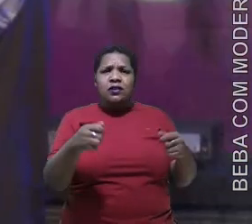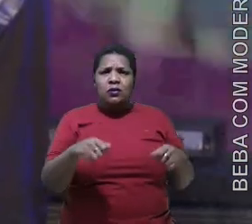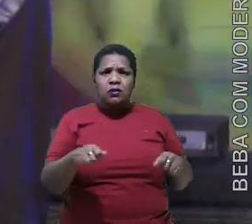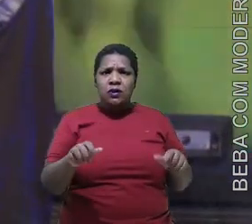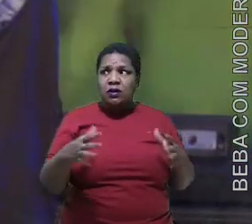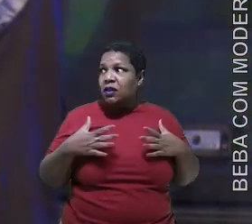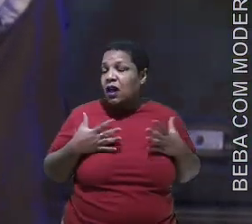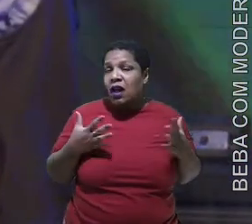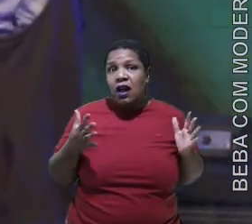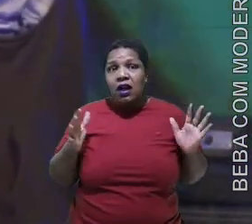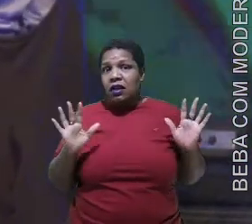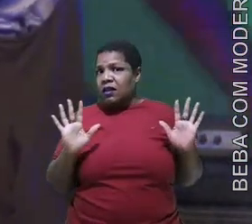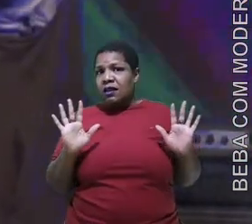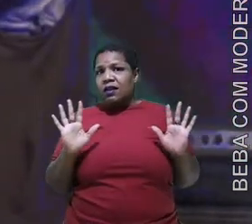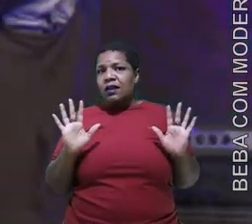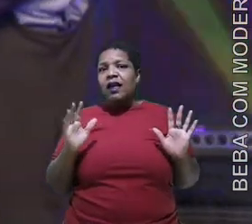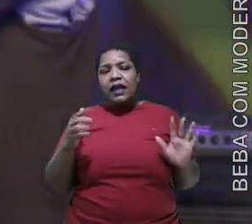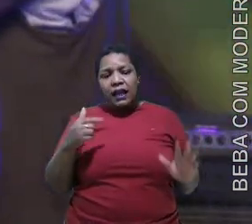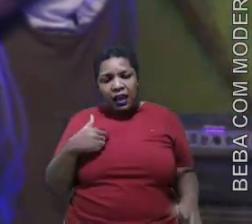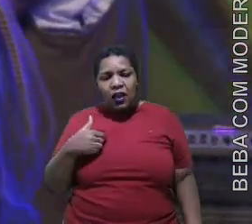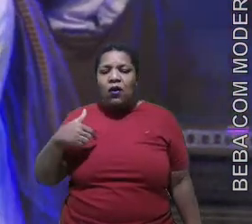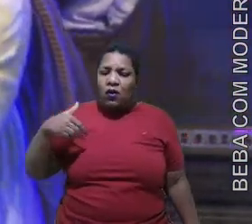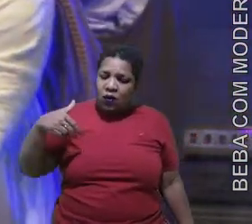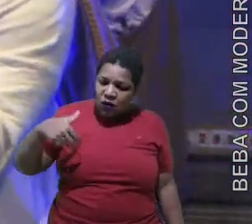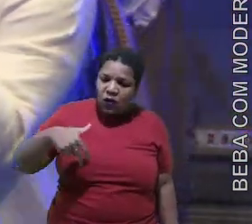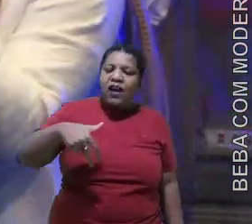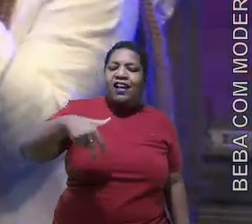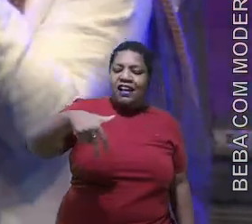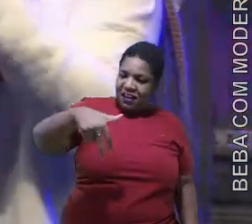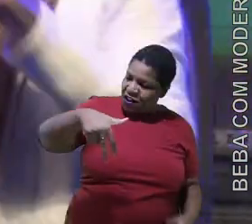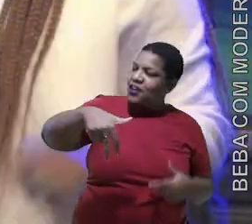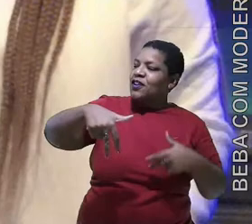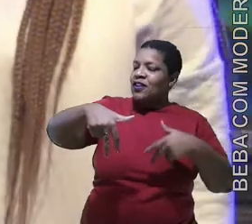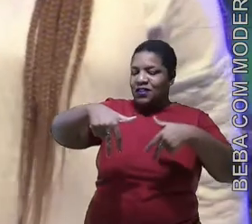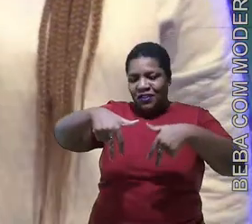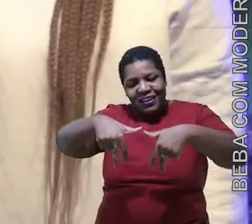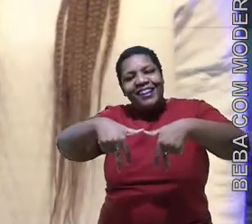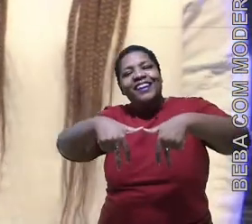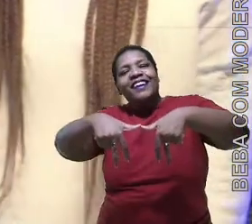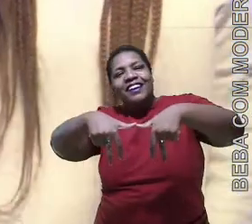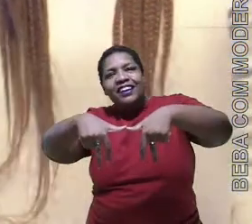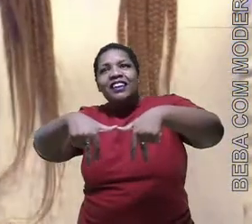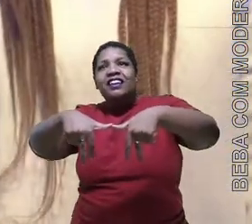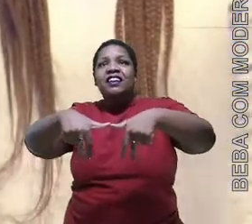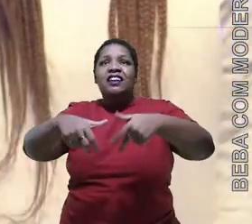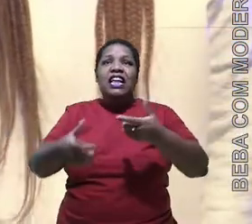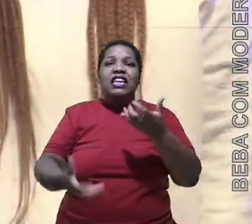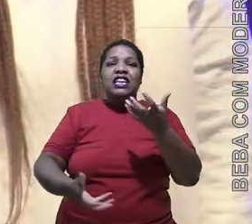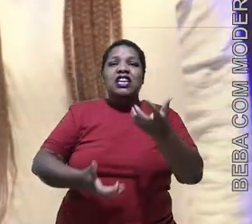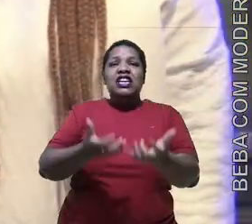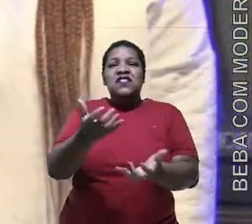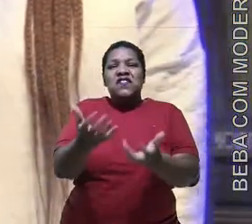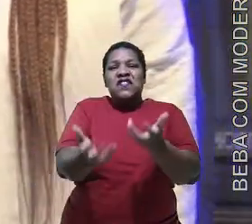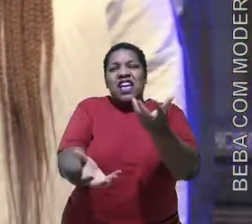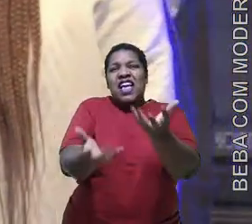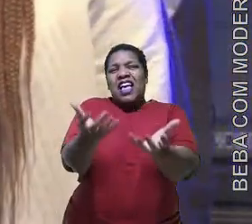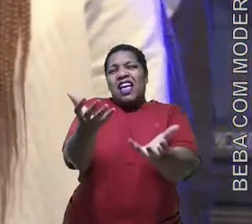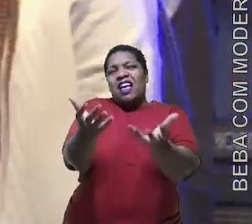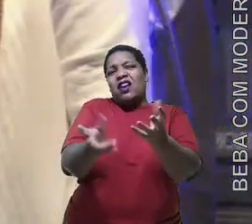assusta com você hoje fehrmann